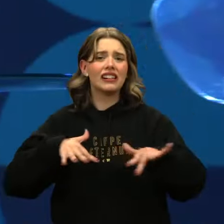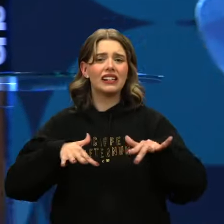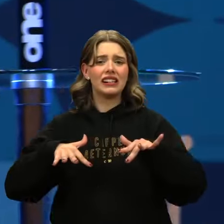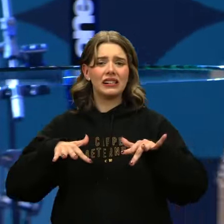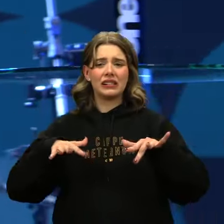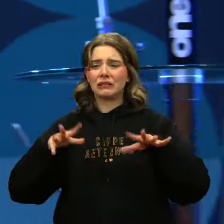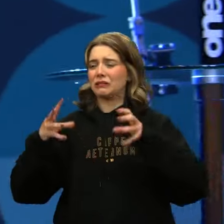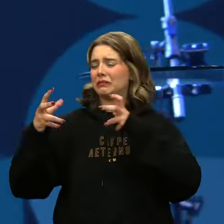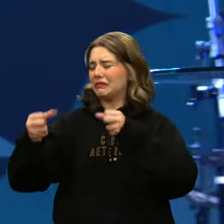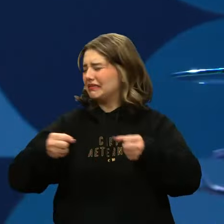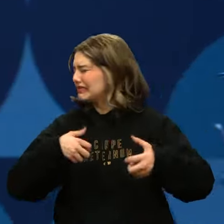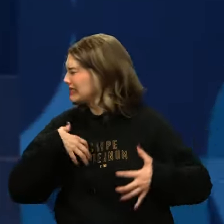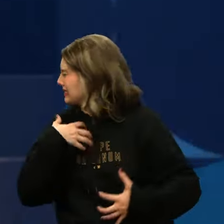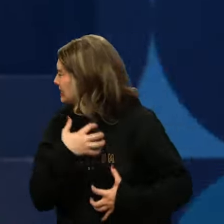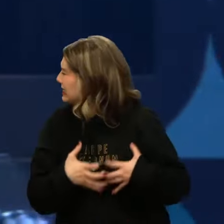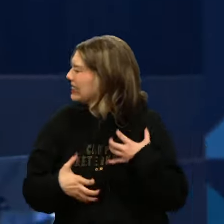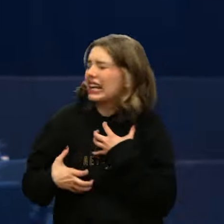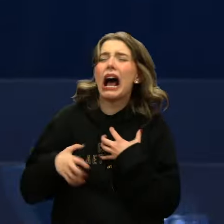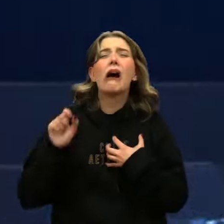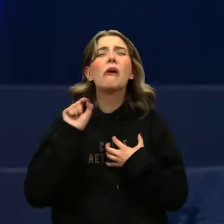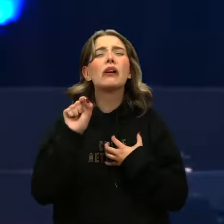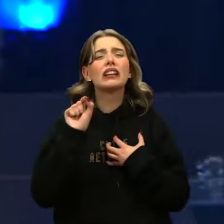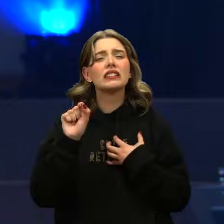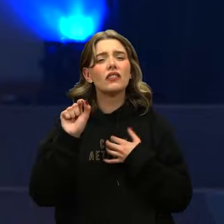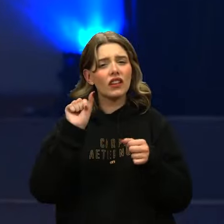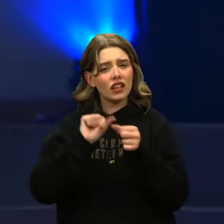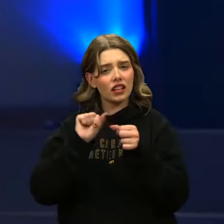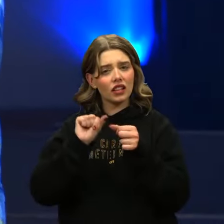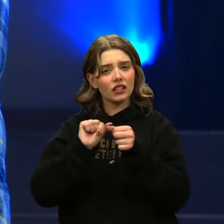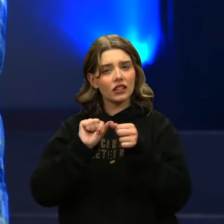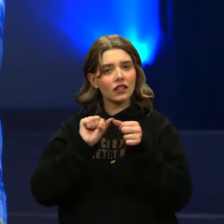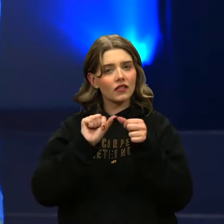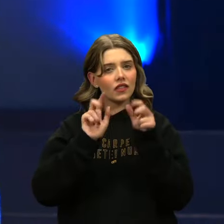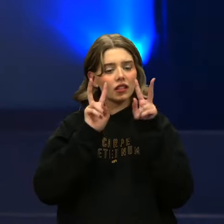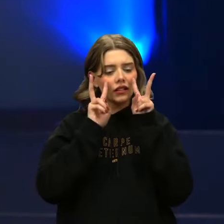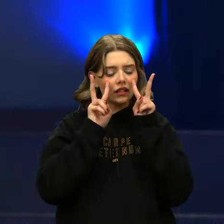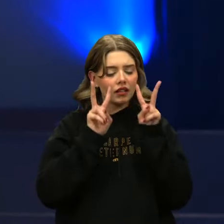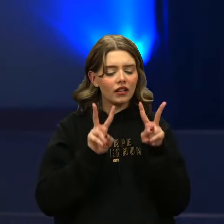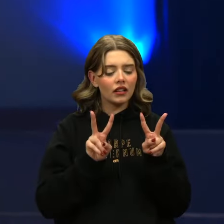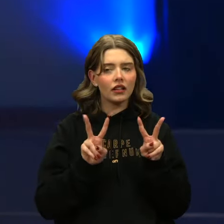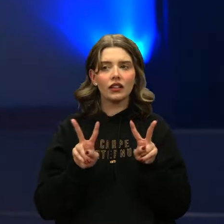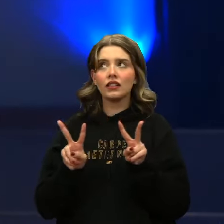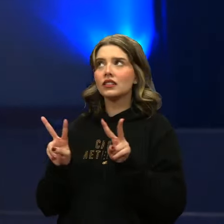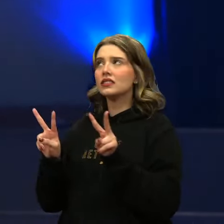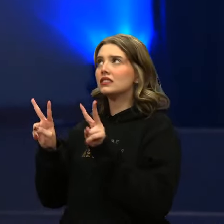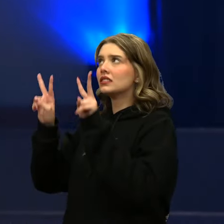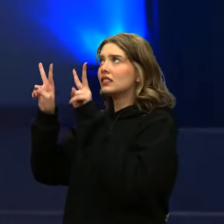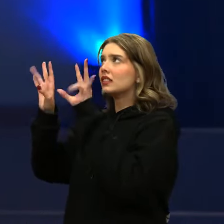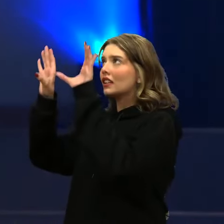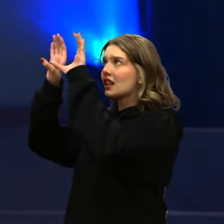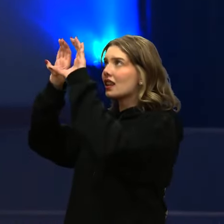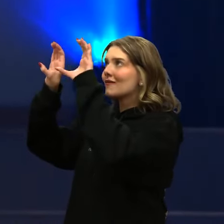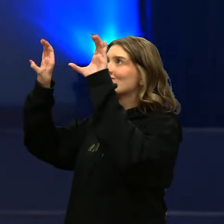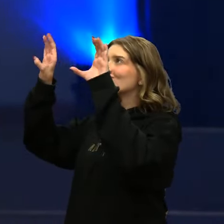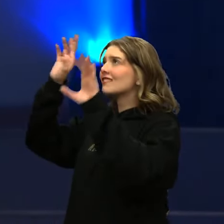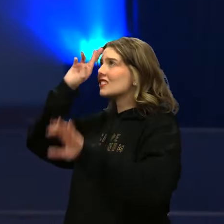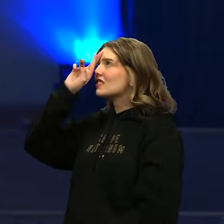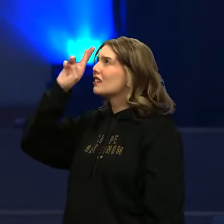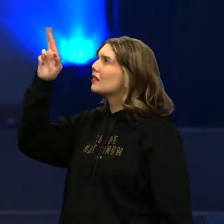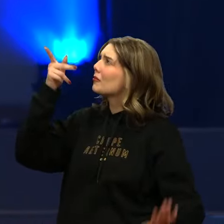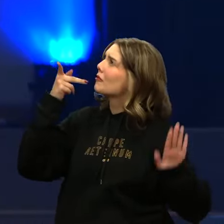tudo chacoalhando, o que que vocês vão fazer? Vocês vão pôr os olhos na eternidade. O Senhor me prometeu que eu